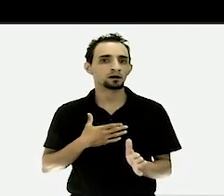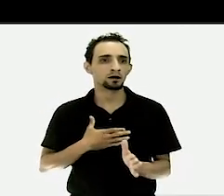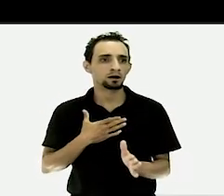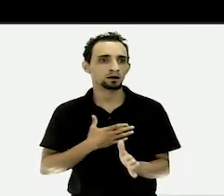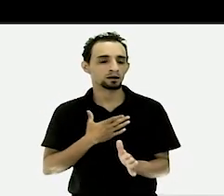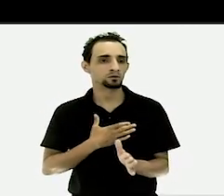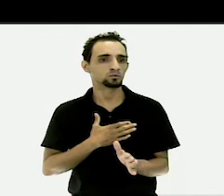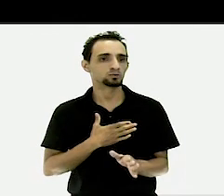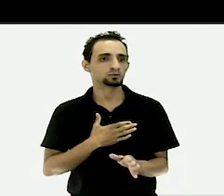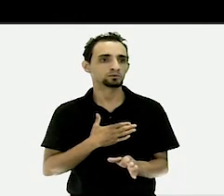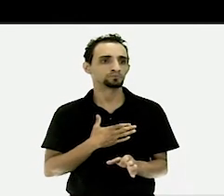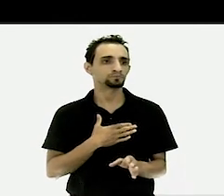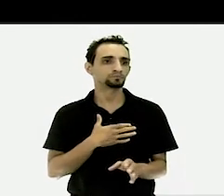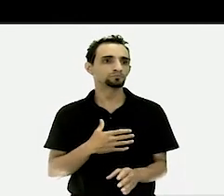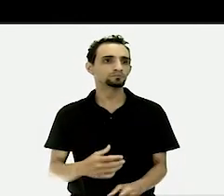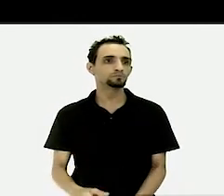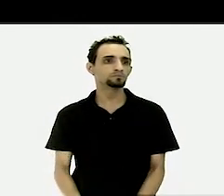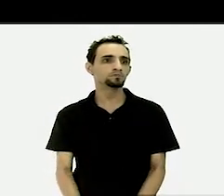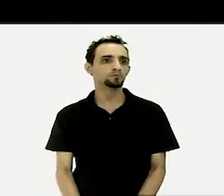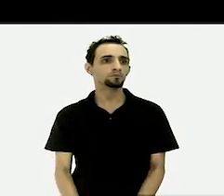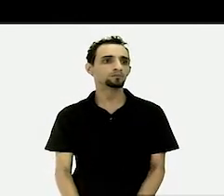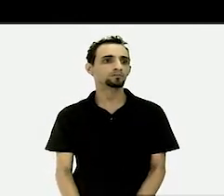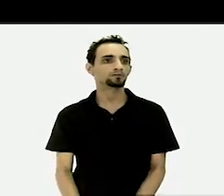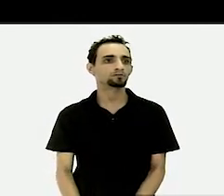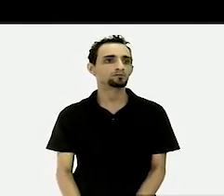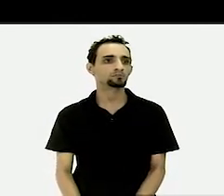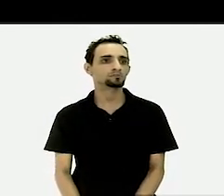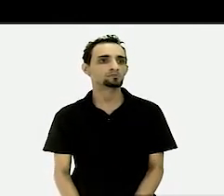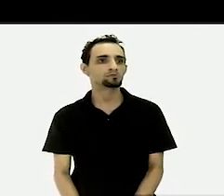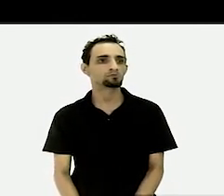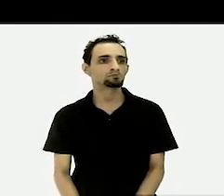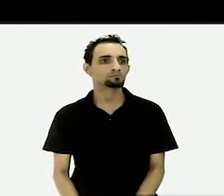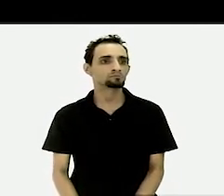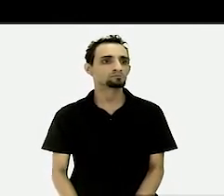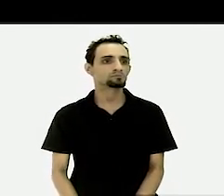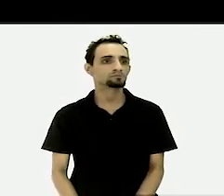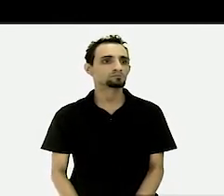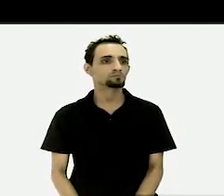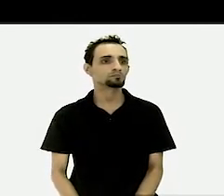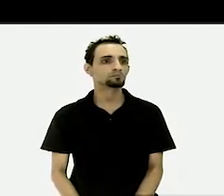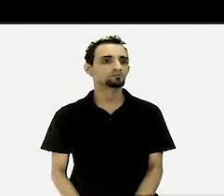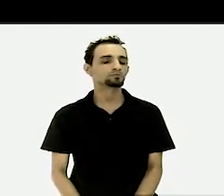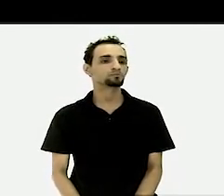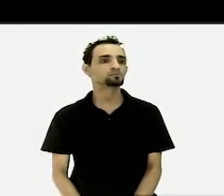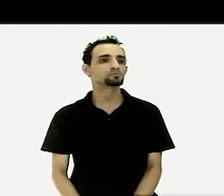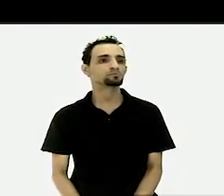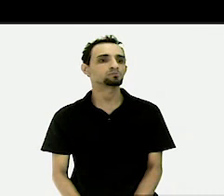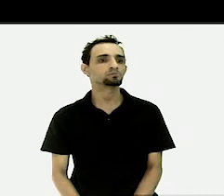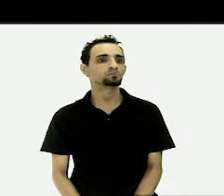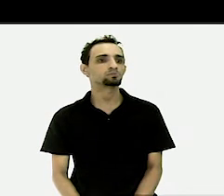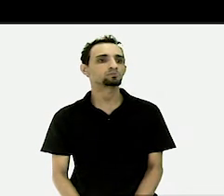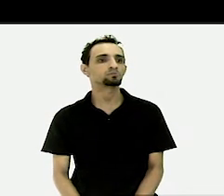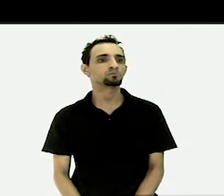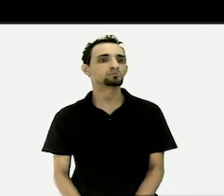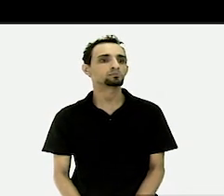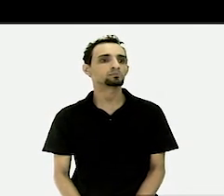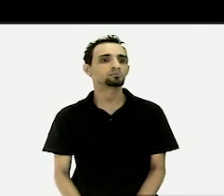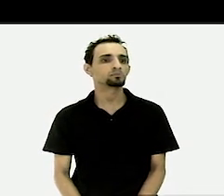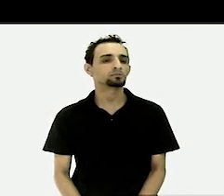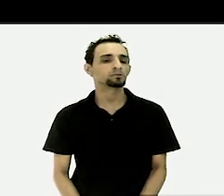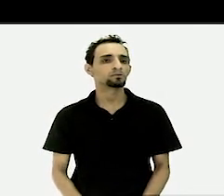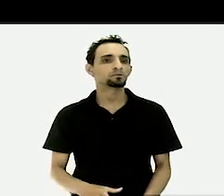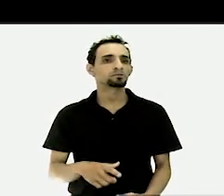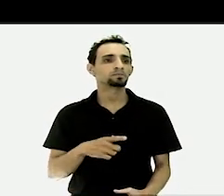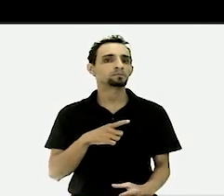na dependência da UPA, agora esperando apenas para... perdão? Que seja ligado à